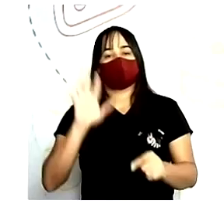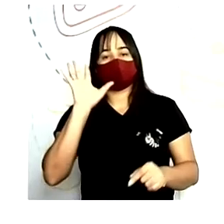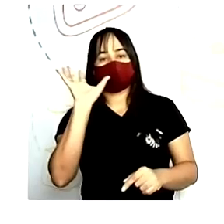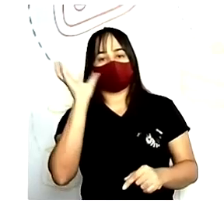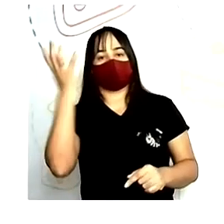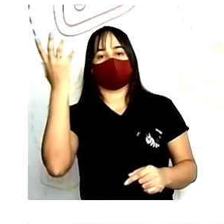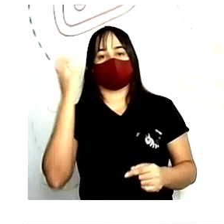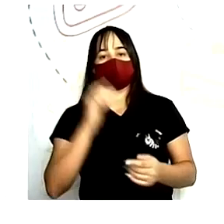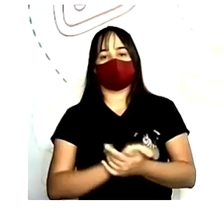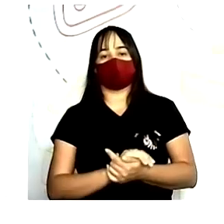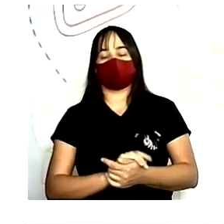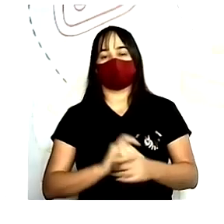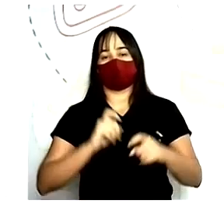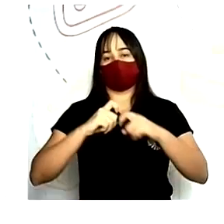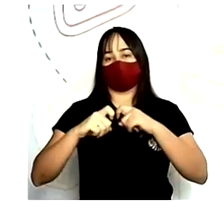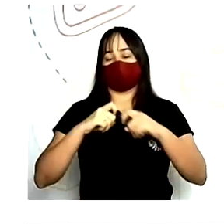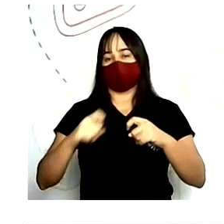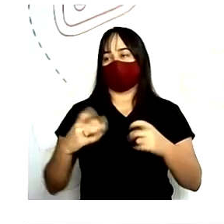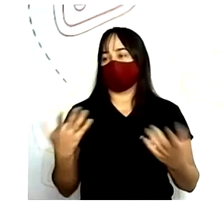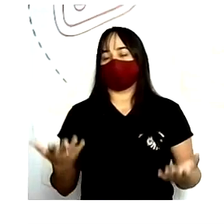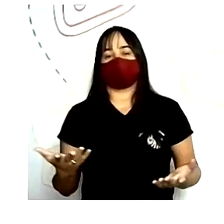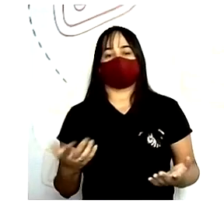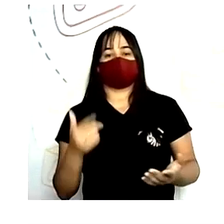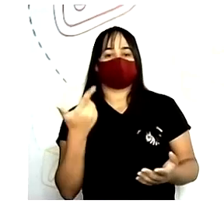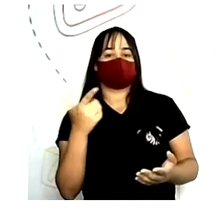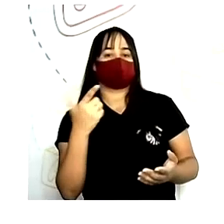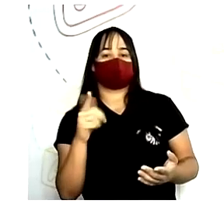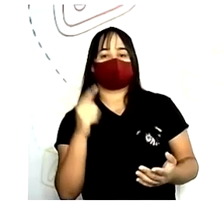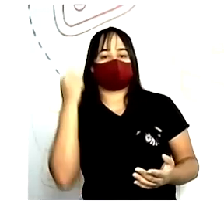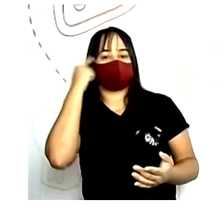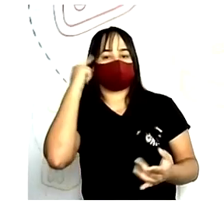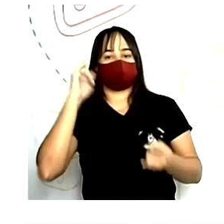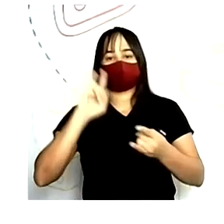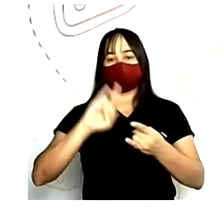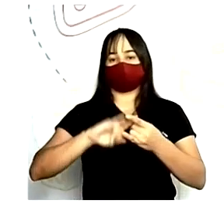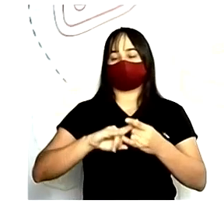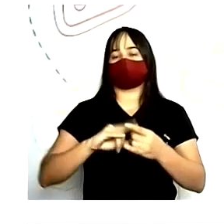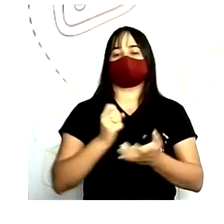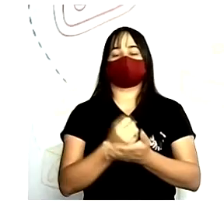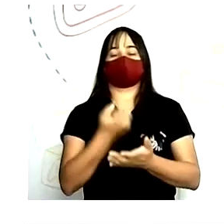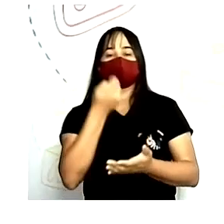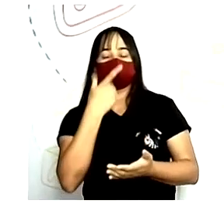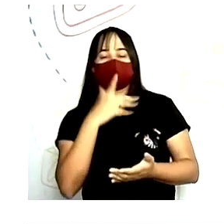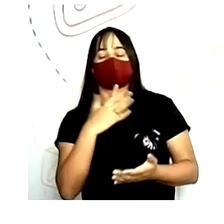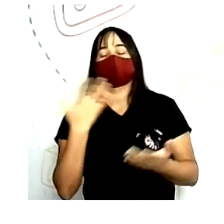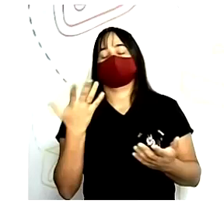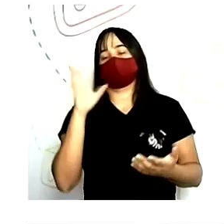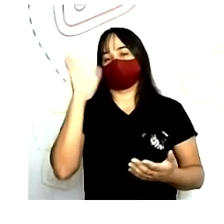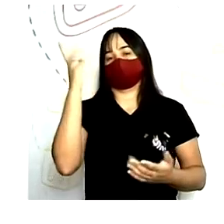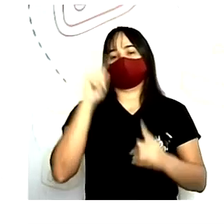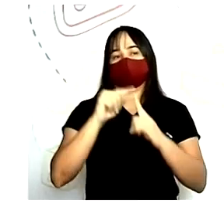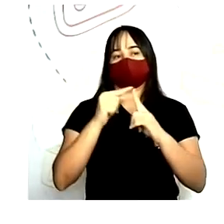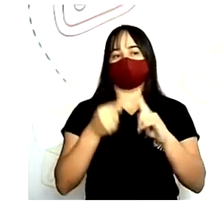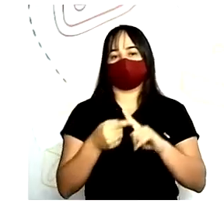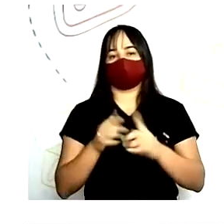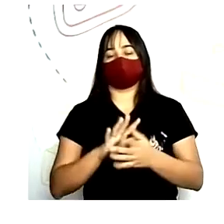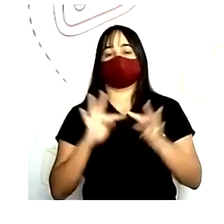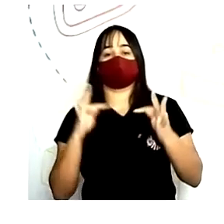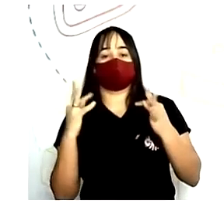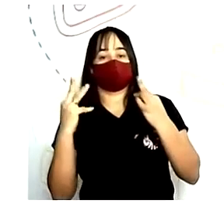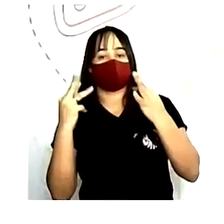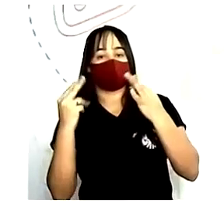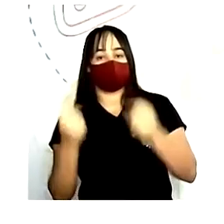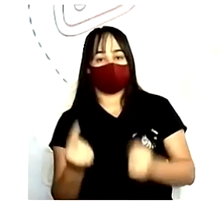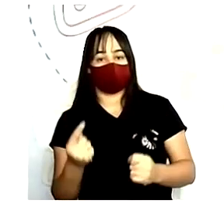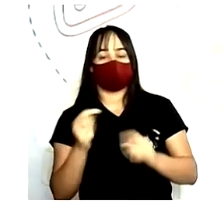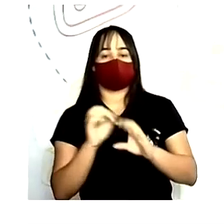quê? Essas relações sem uso de contraceptivos e acabar ficando grávida. Então, todos esses fatores